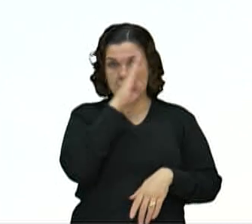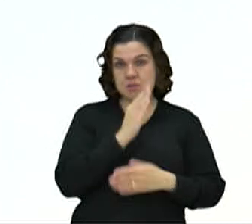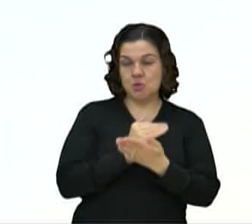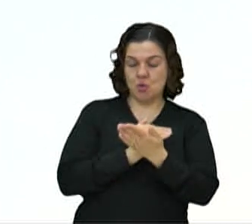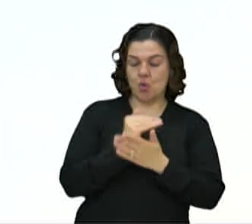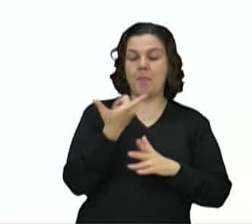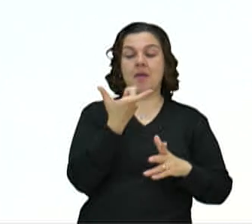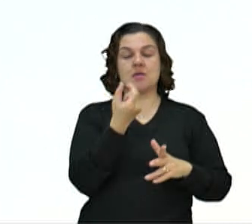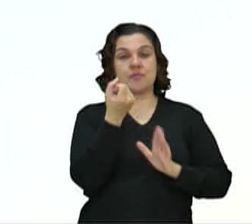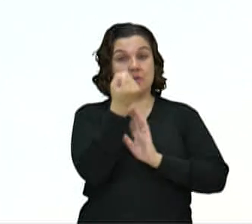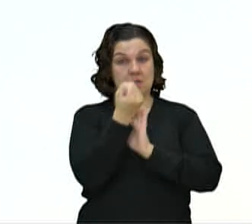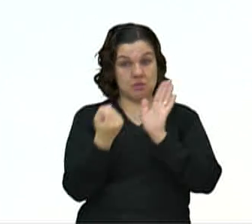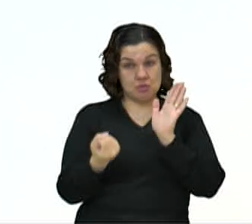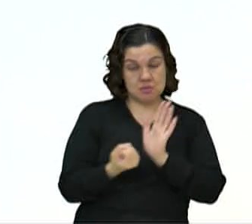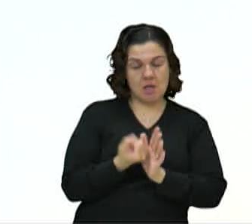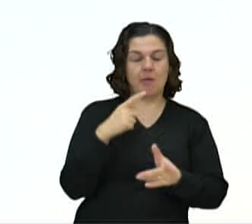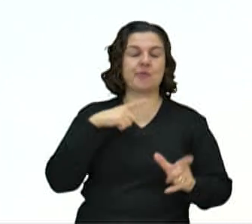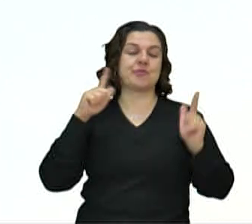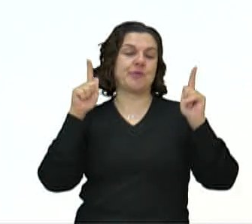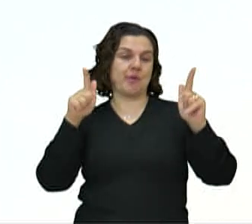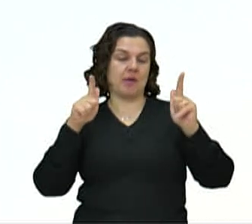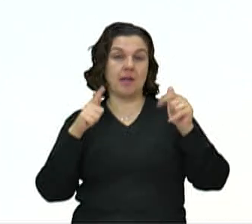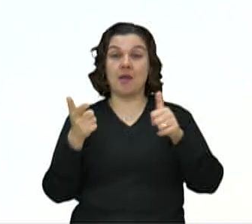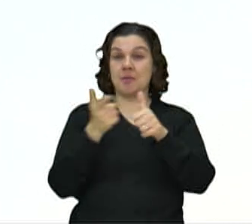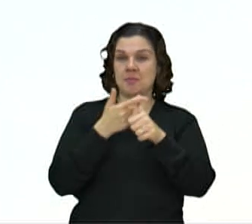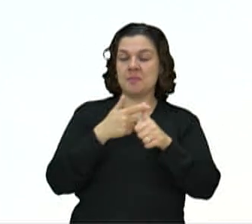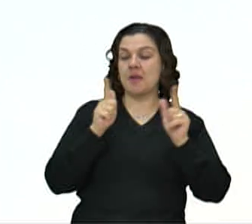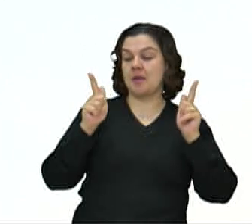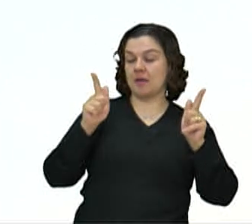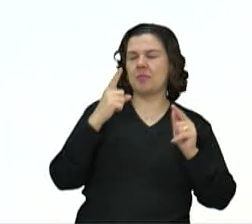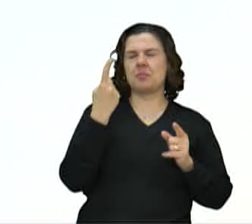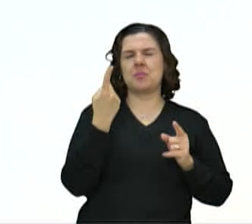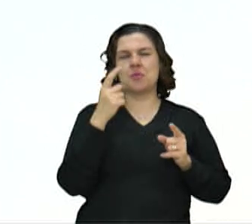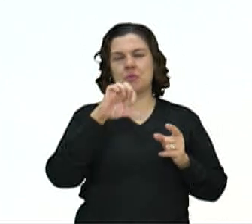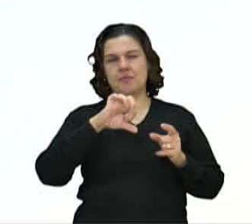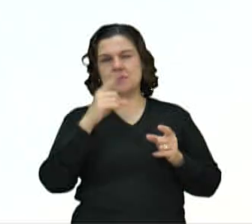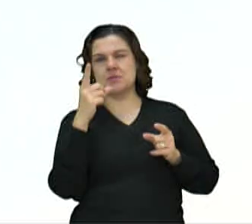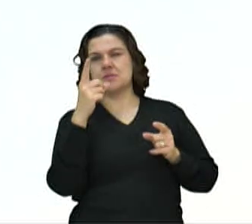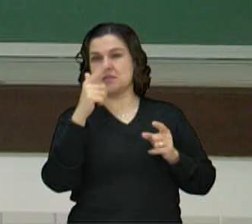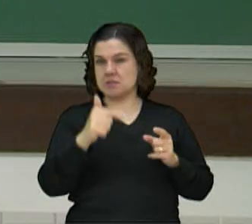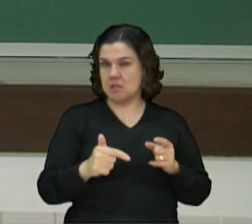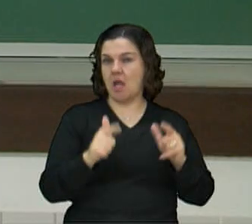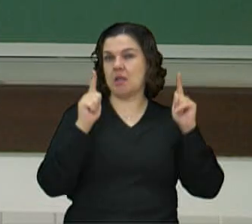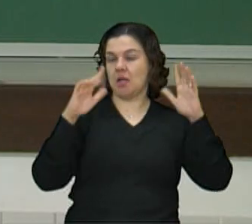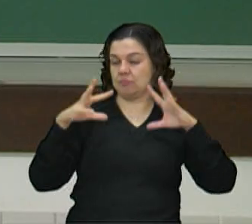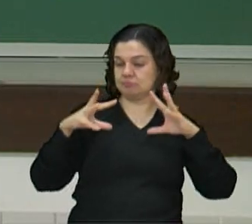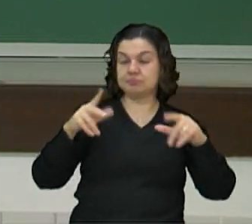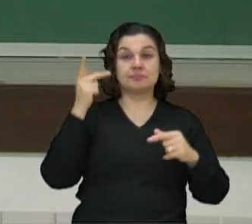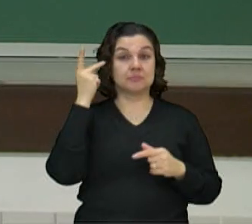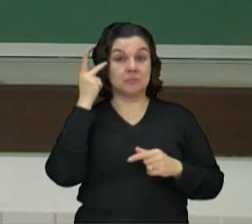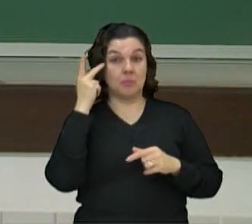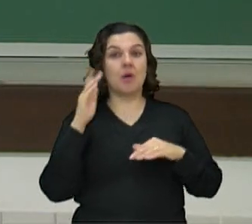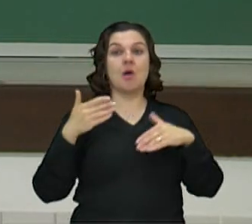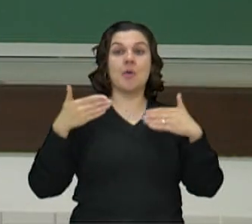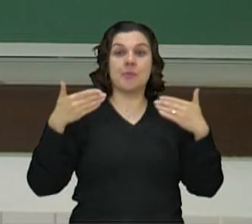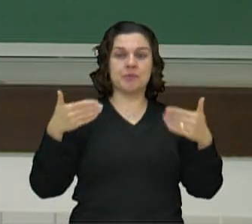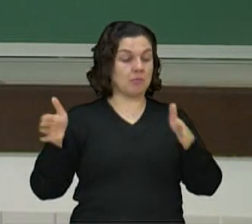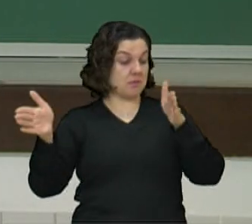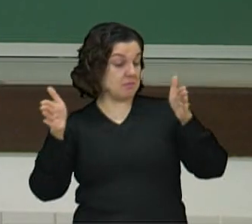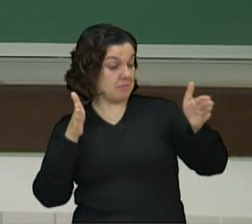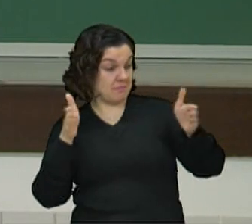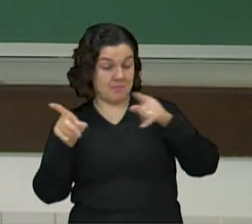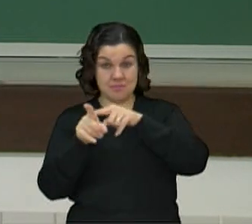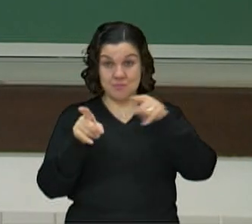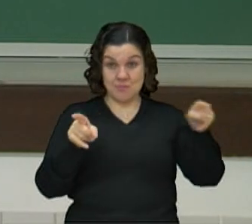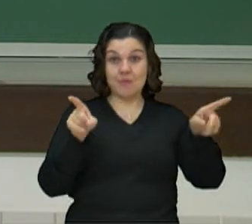XX, havia greves operárias no Brasil. Aquela primeira de 1917, uma greve geral em São Paulo. Nesse mesmo